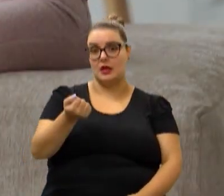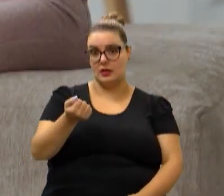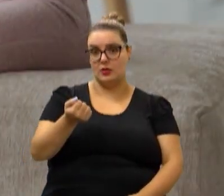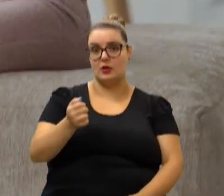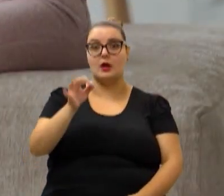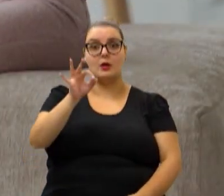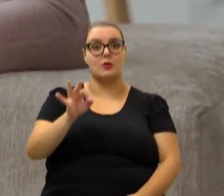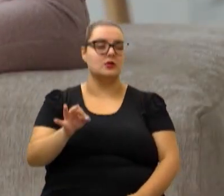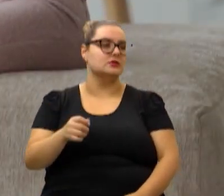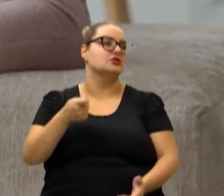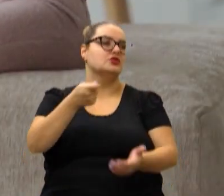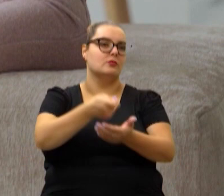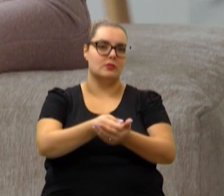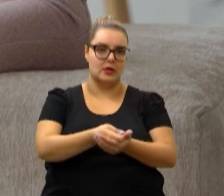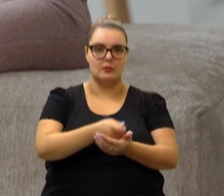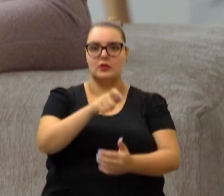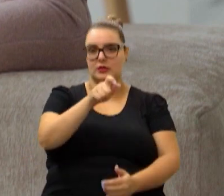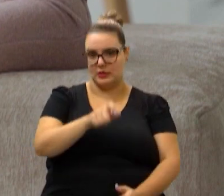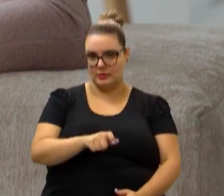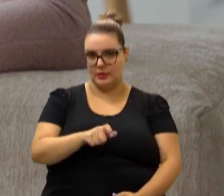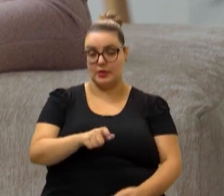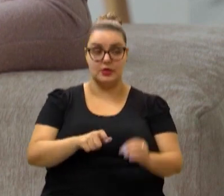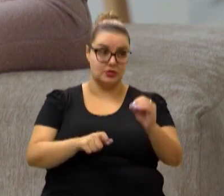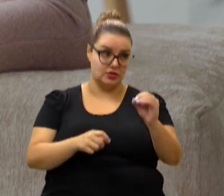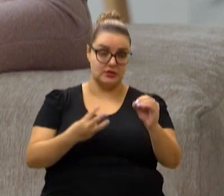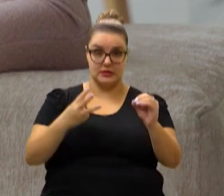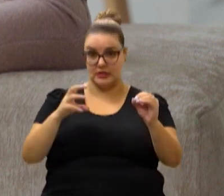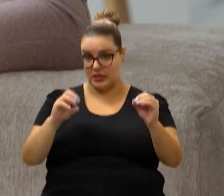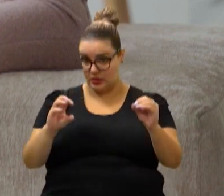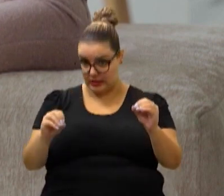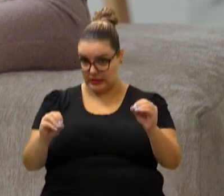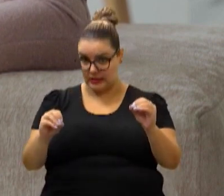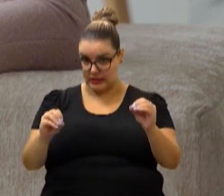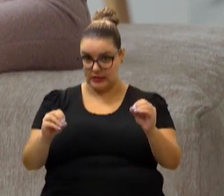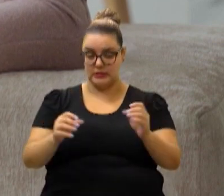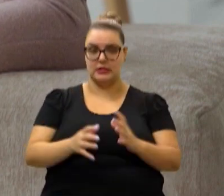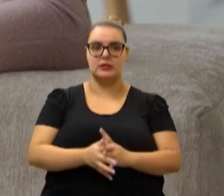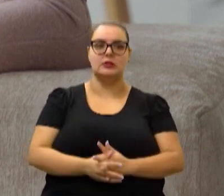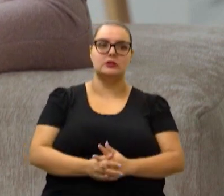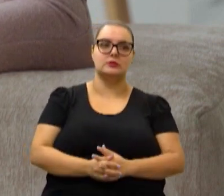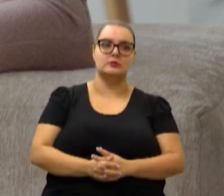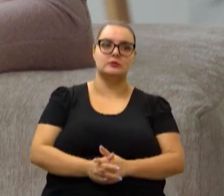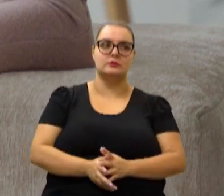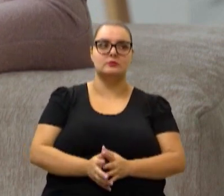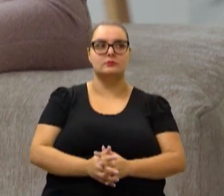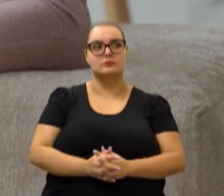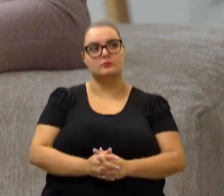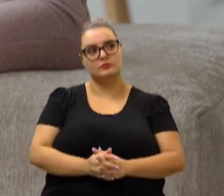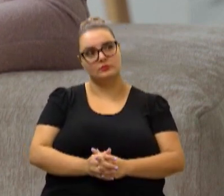supor, maior a chance de pagamento dessa pessoa. De 0 a 300,